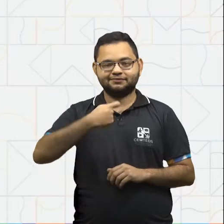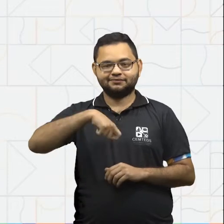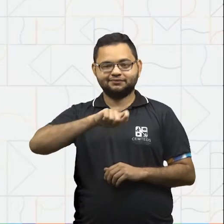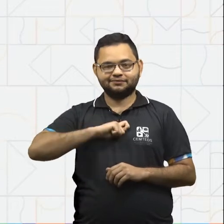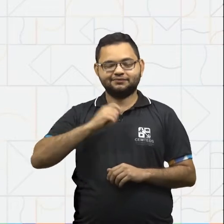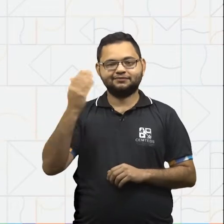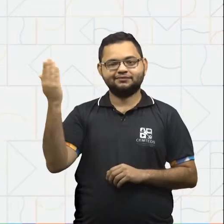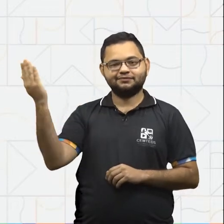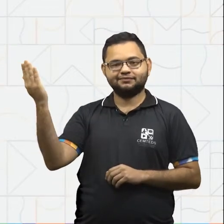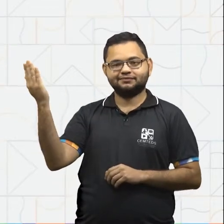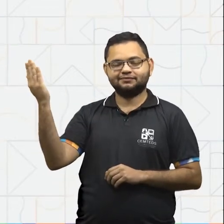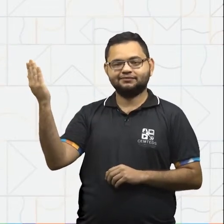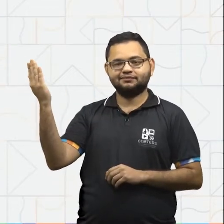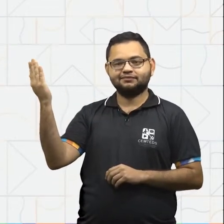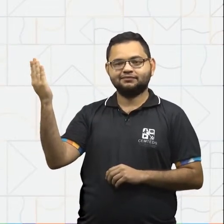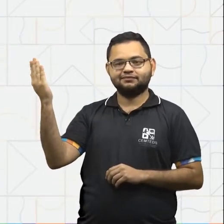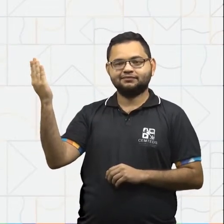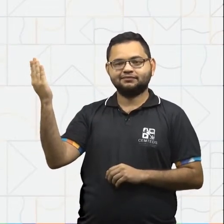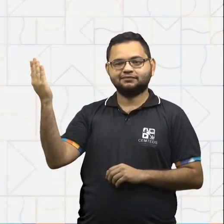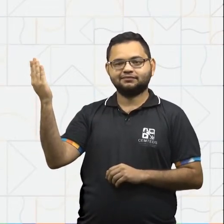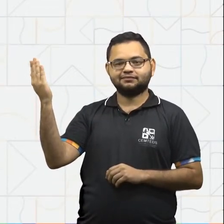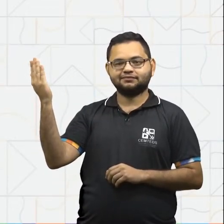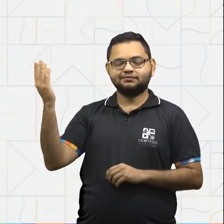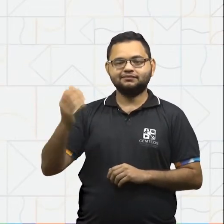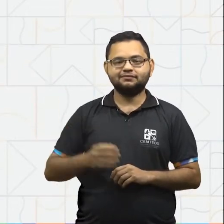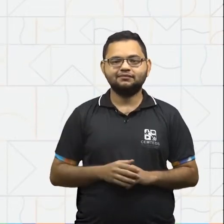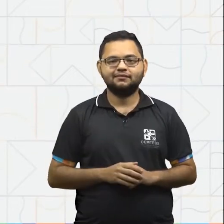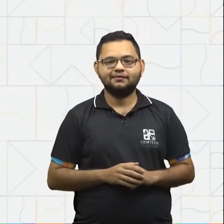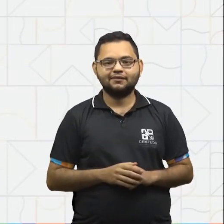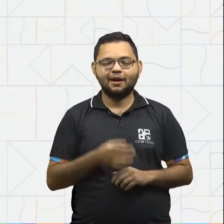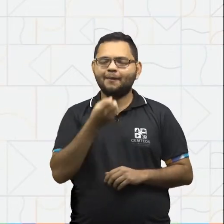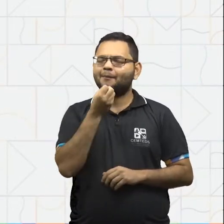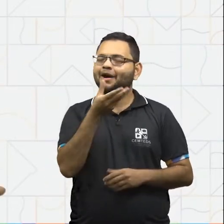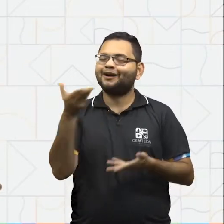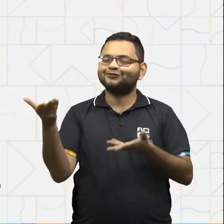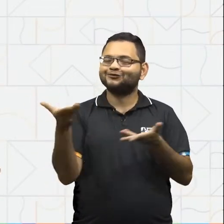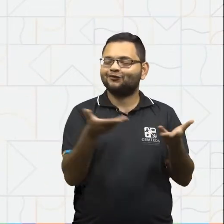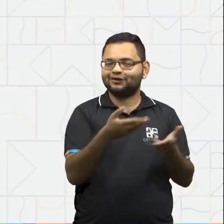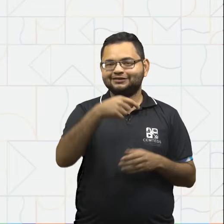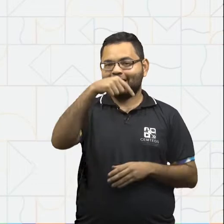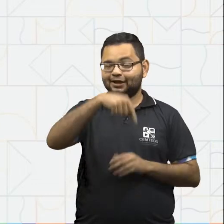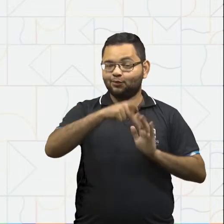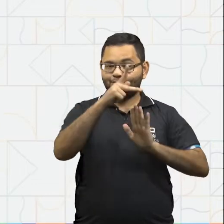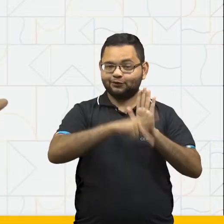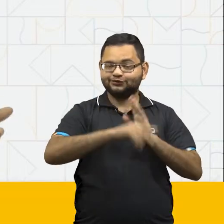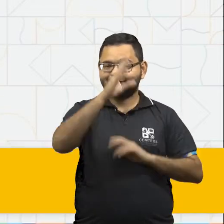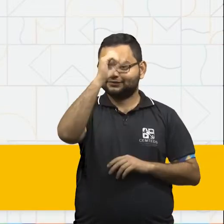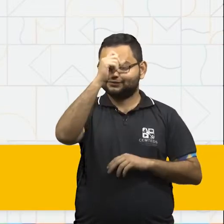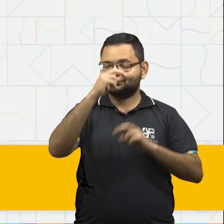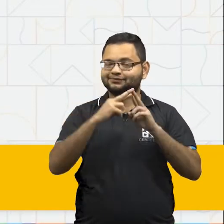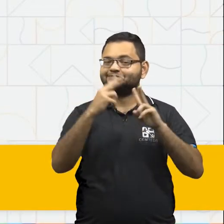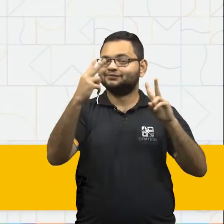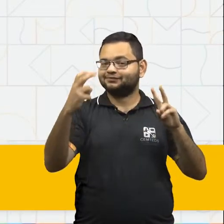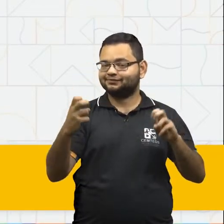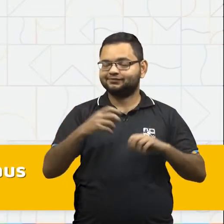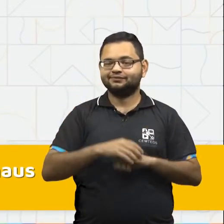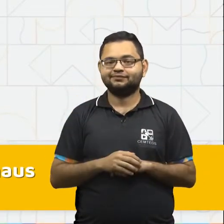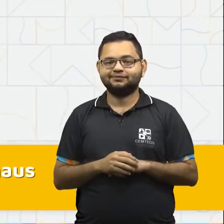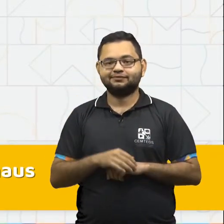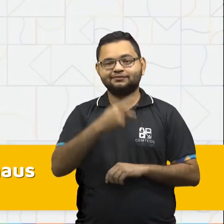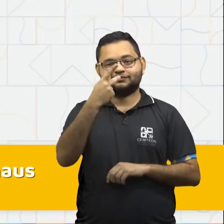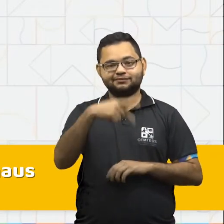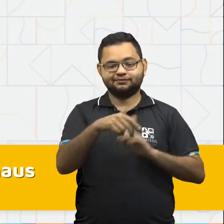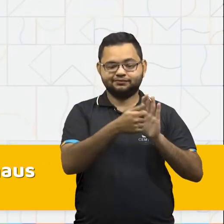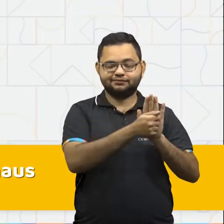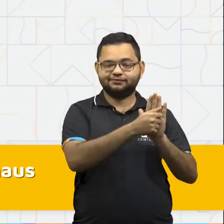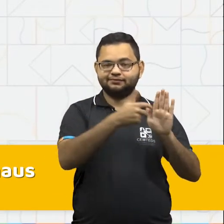Meu sinal na comunidade surda é este aqui. Seja muito bem-vinda ao projeto Aprender Além da Escola,